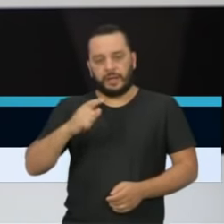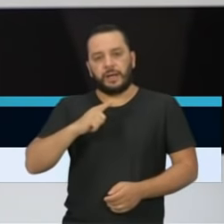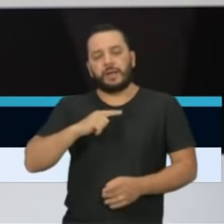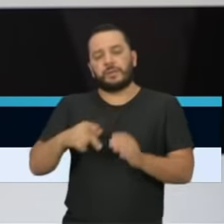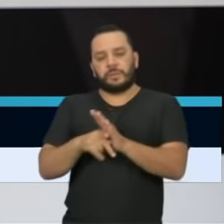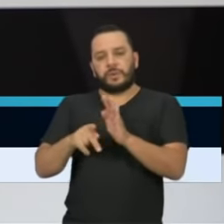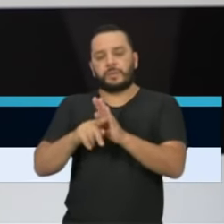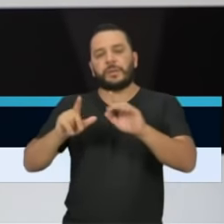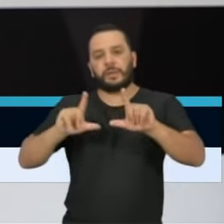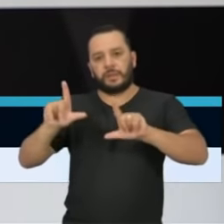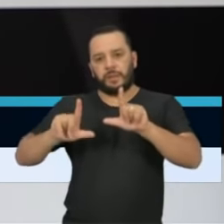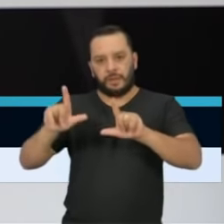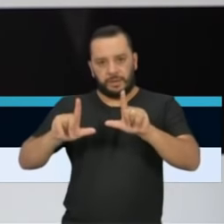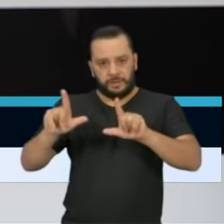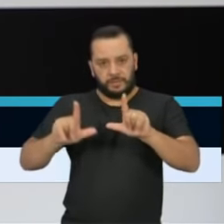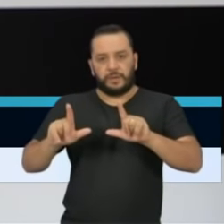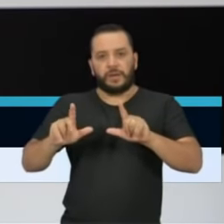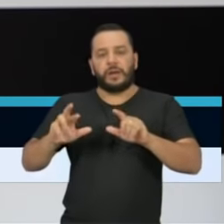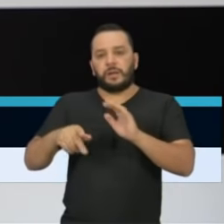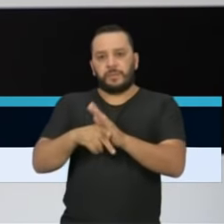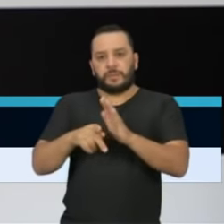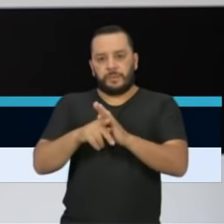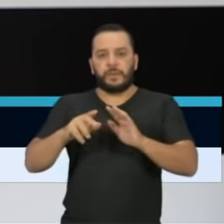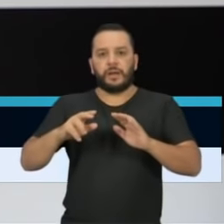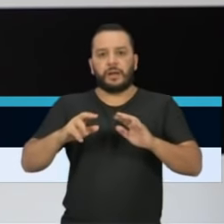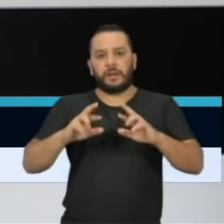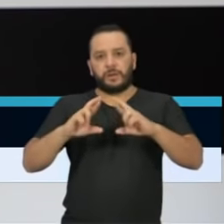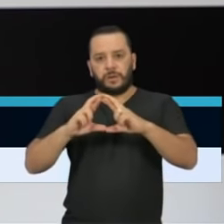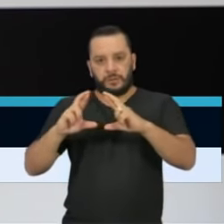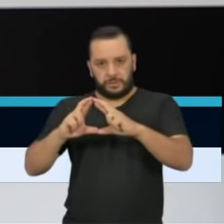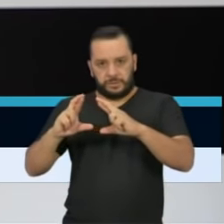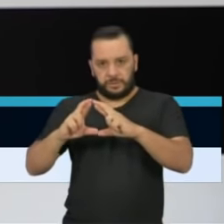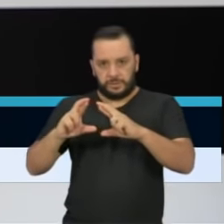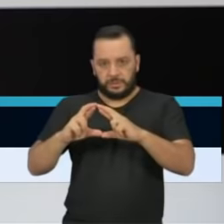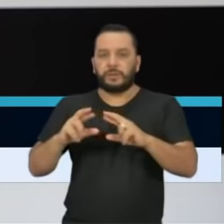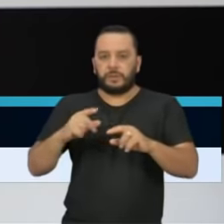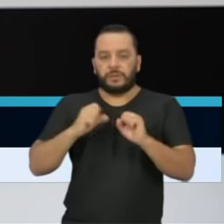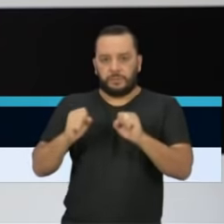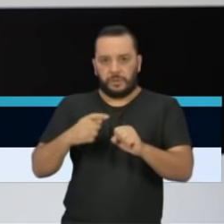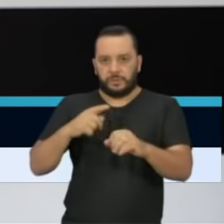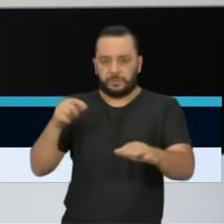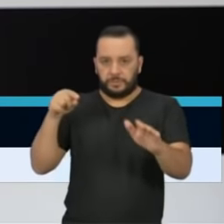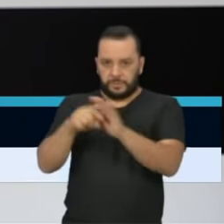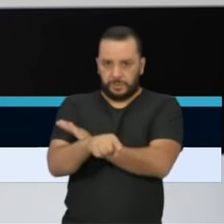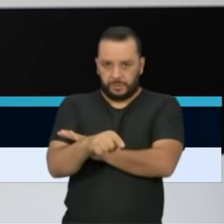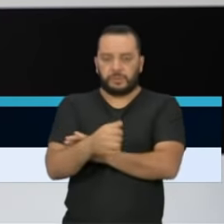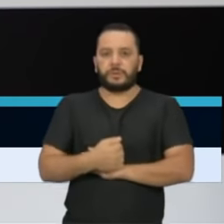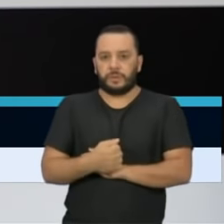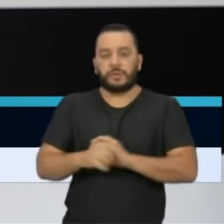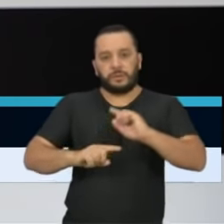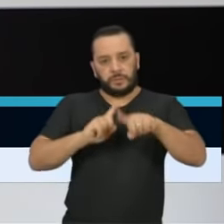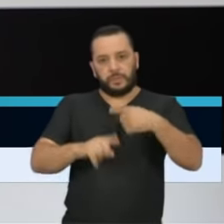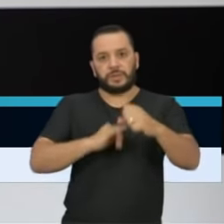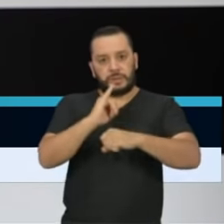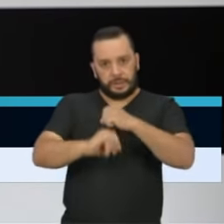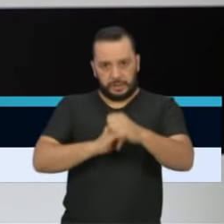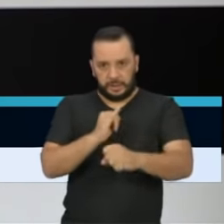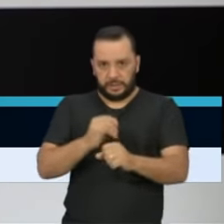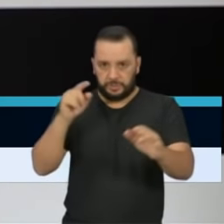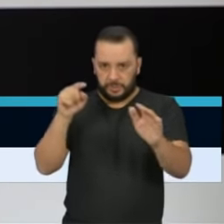Record, a quem peço que dirija neste momento a sua pergunta. Na sequência, vamos para perguntas online e